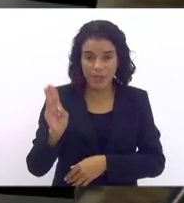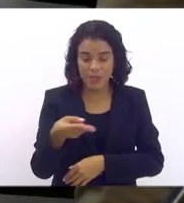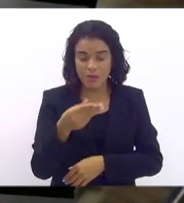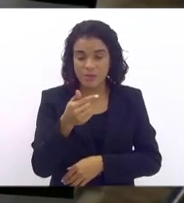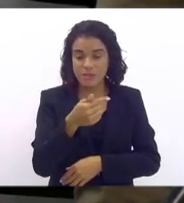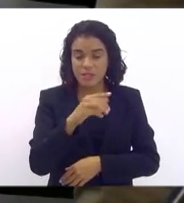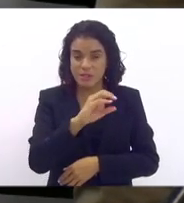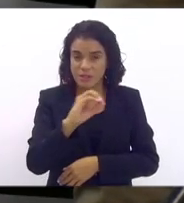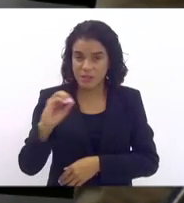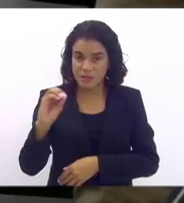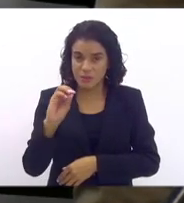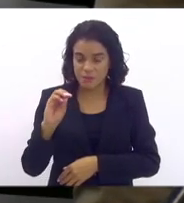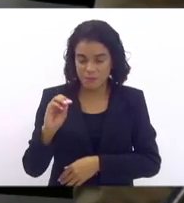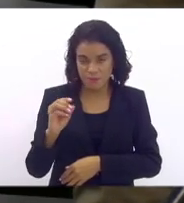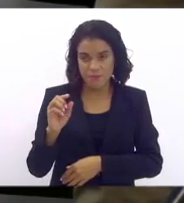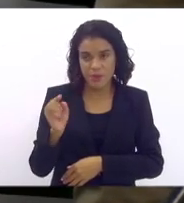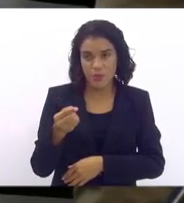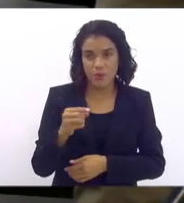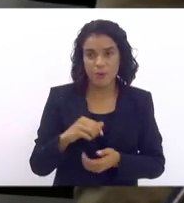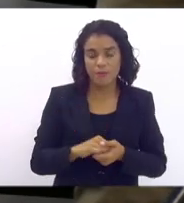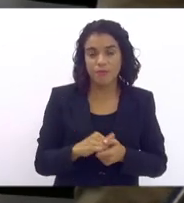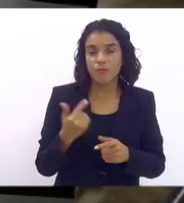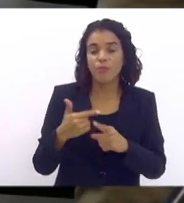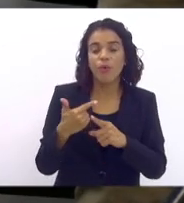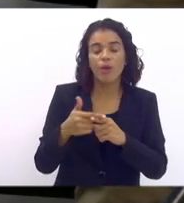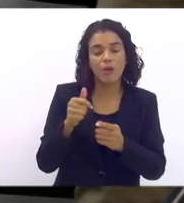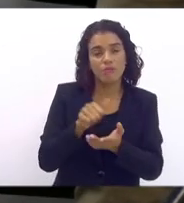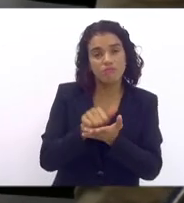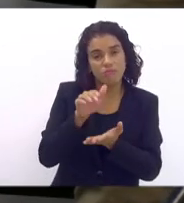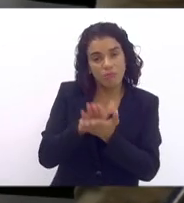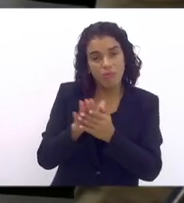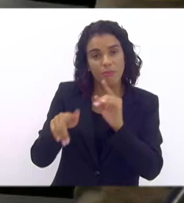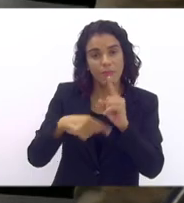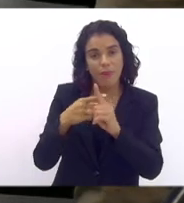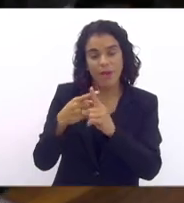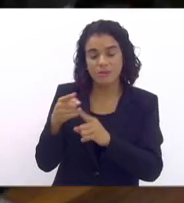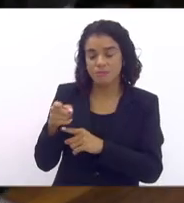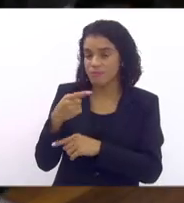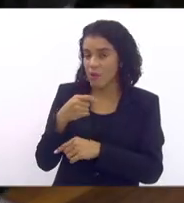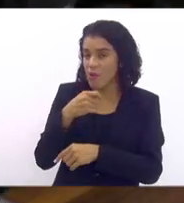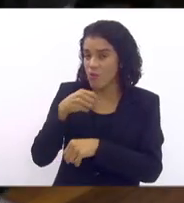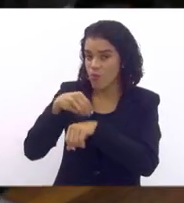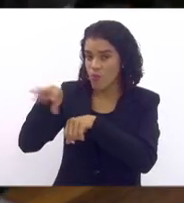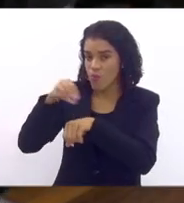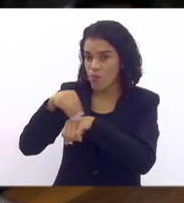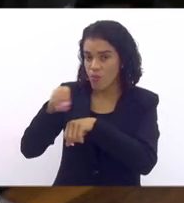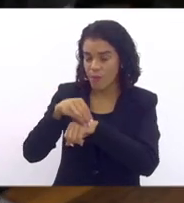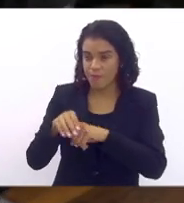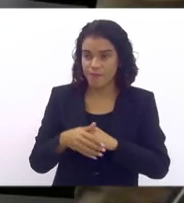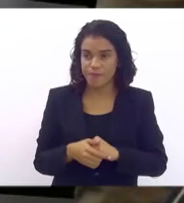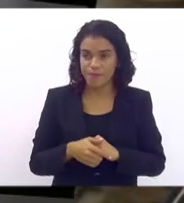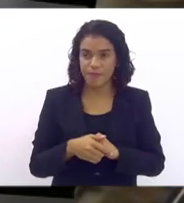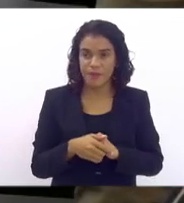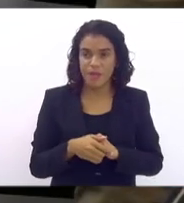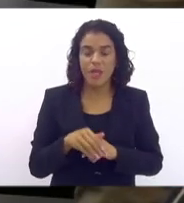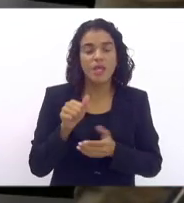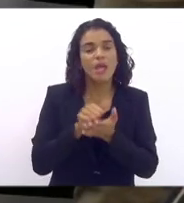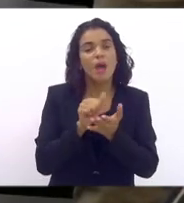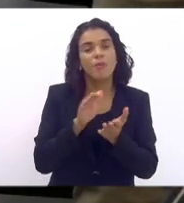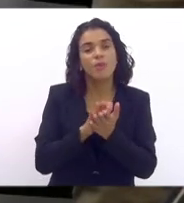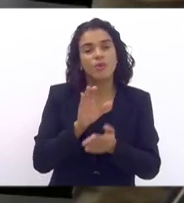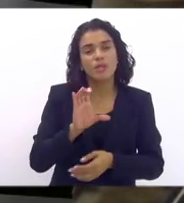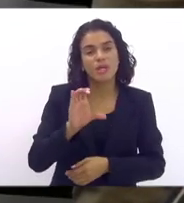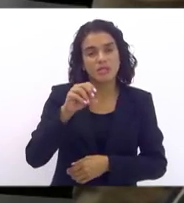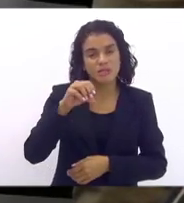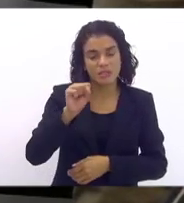mais outra multa por 116 por não ter comunicado somando em torno de 2 milhões e a multa da CSN são essas duas tomou